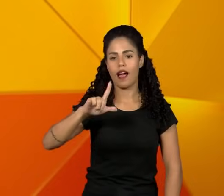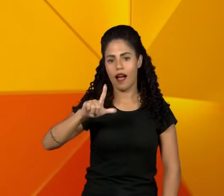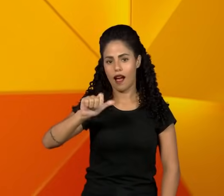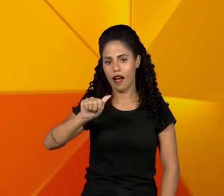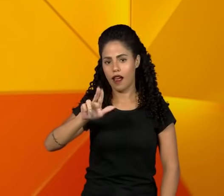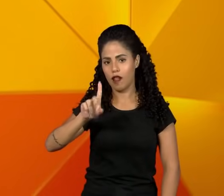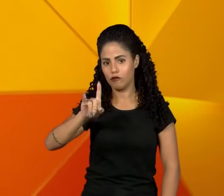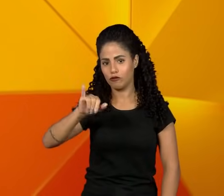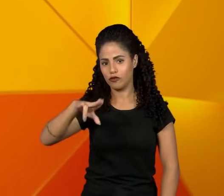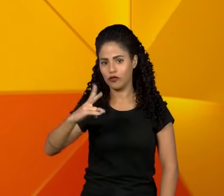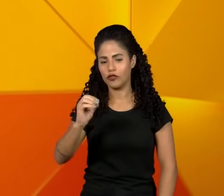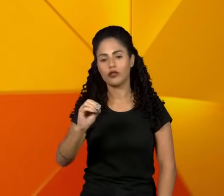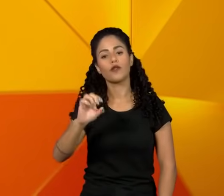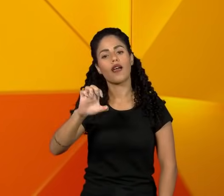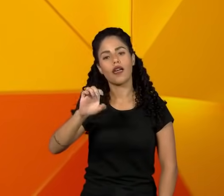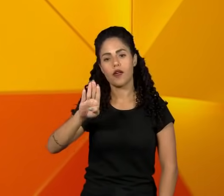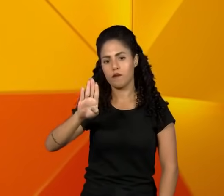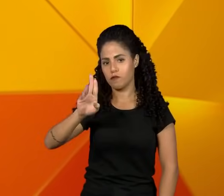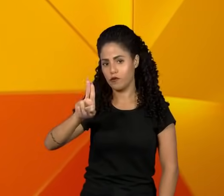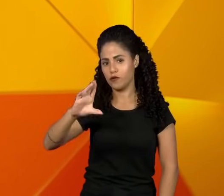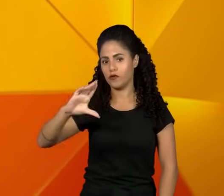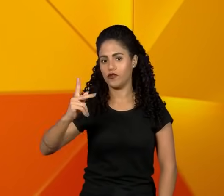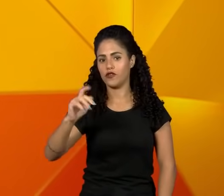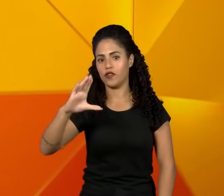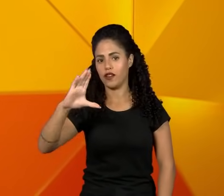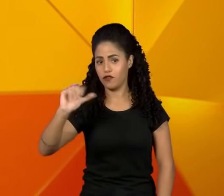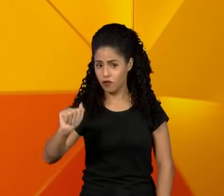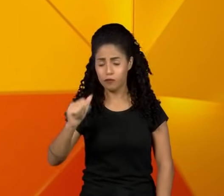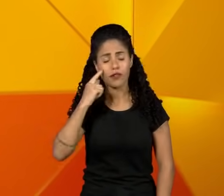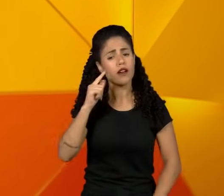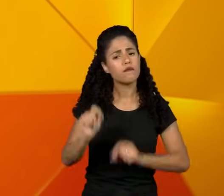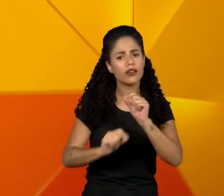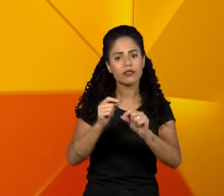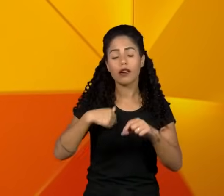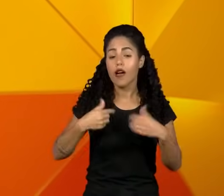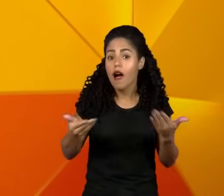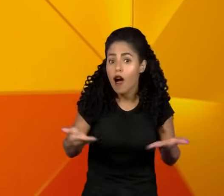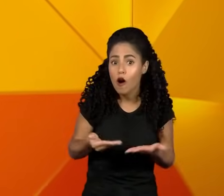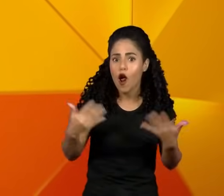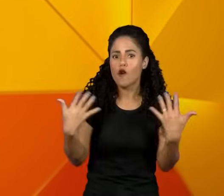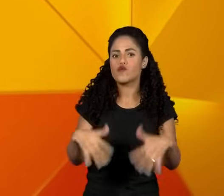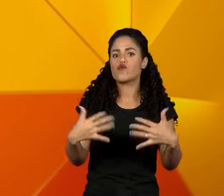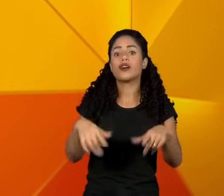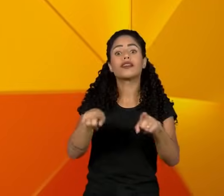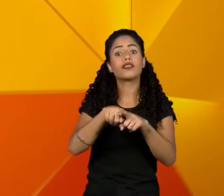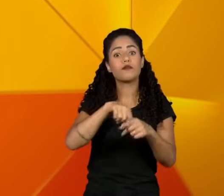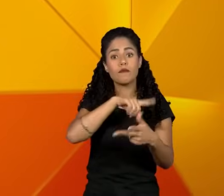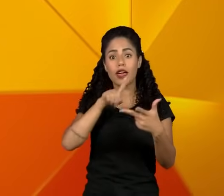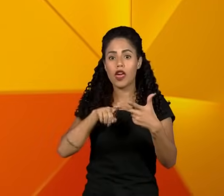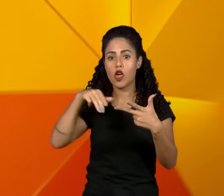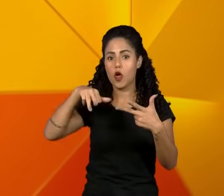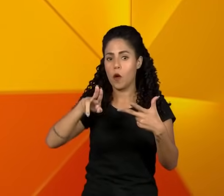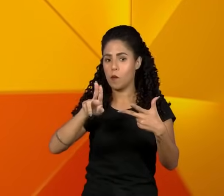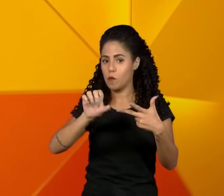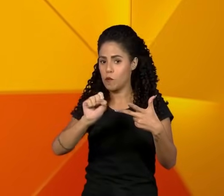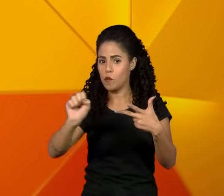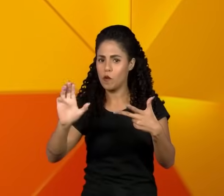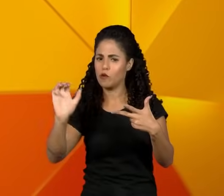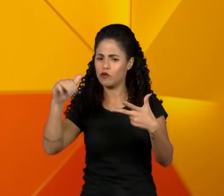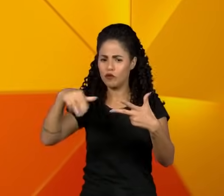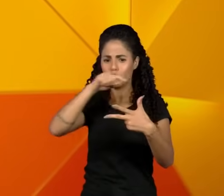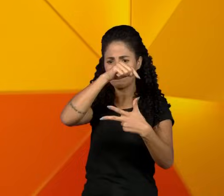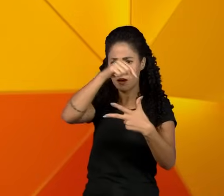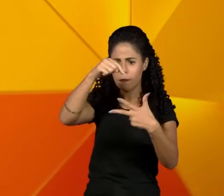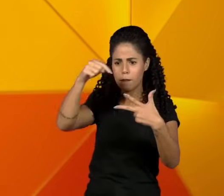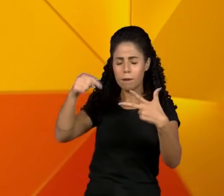arrecadado R$910 mil. O melhor índice é de Mussum, o Filmes, com mais de 2 milhões no